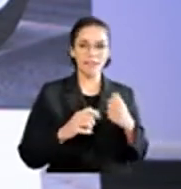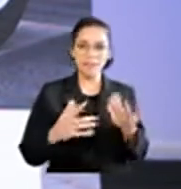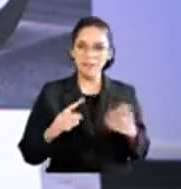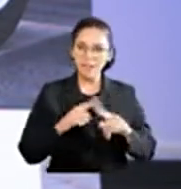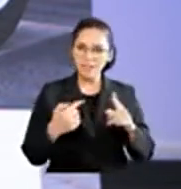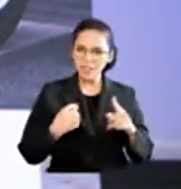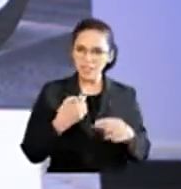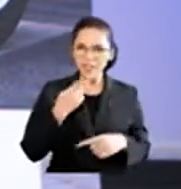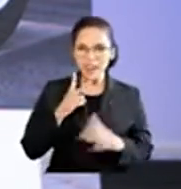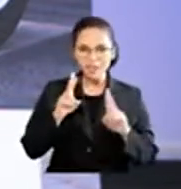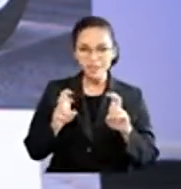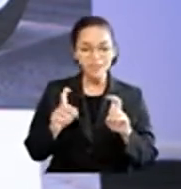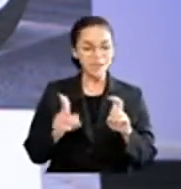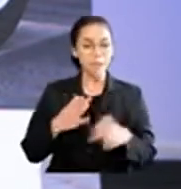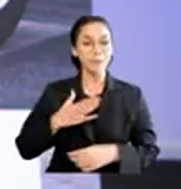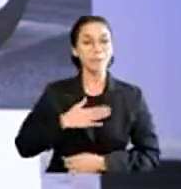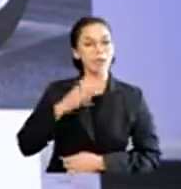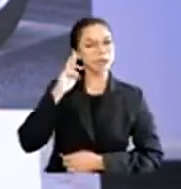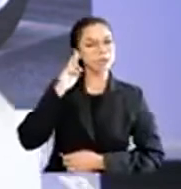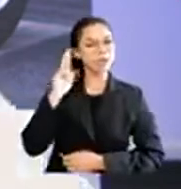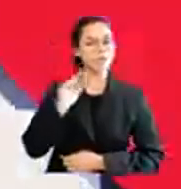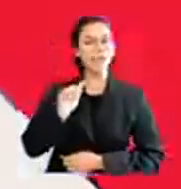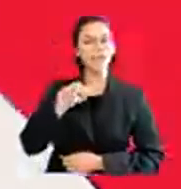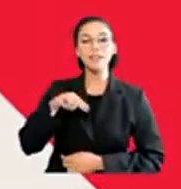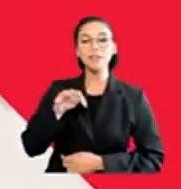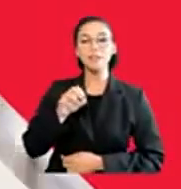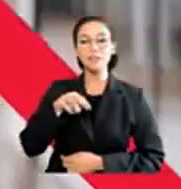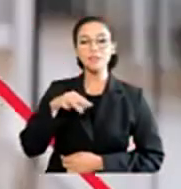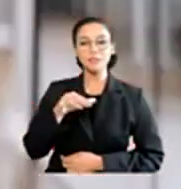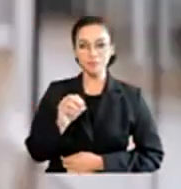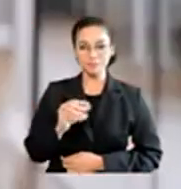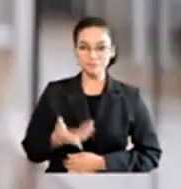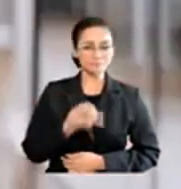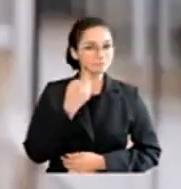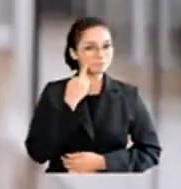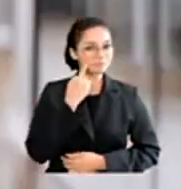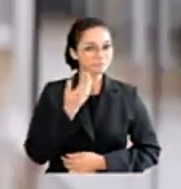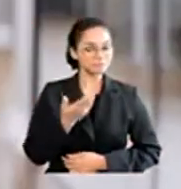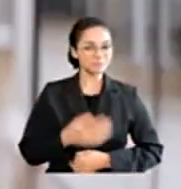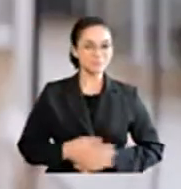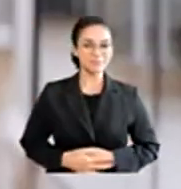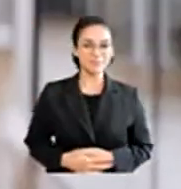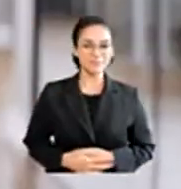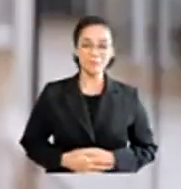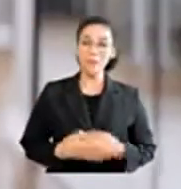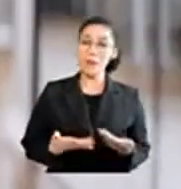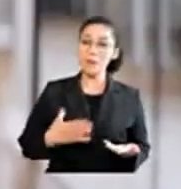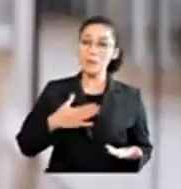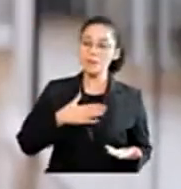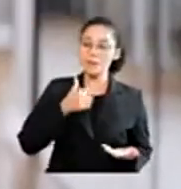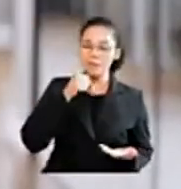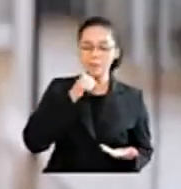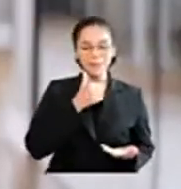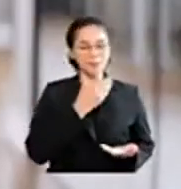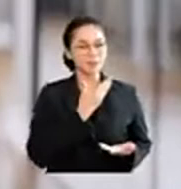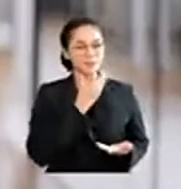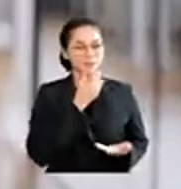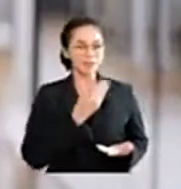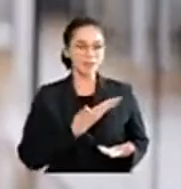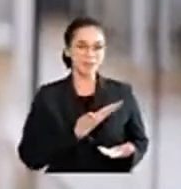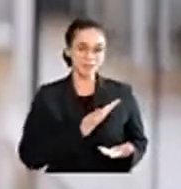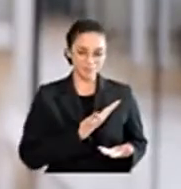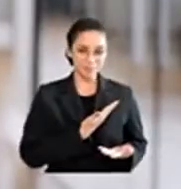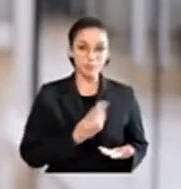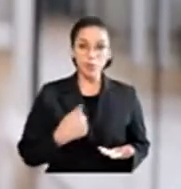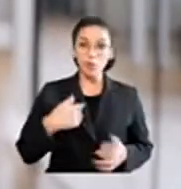meu chefe, Antônio Filósofo. Vamos ver. Minhas amigas e meus amigos, estou muito feliz de estar aqui